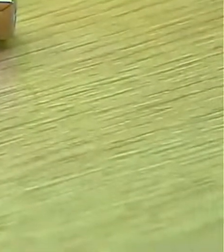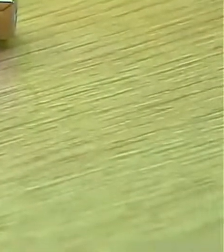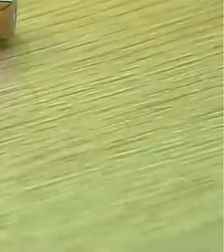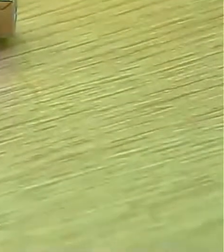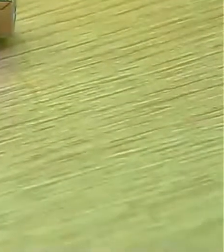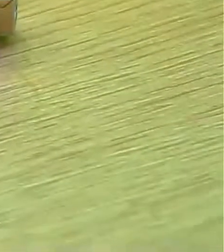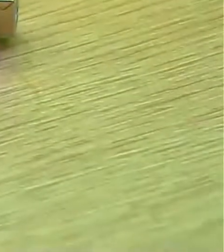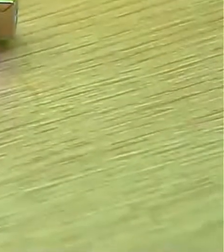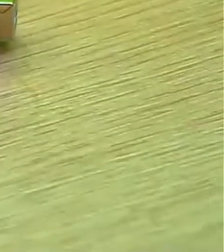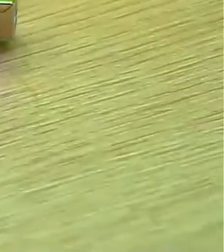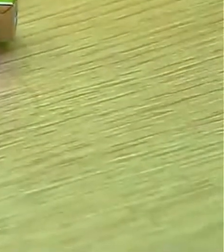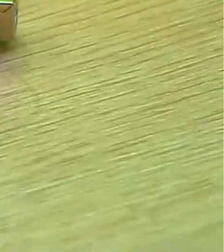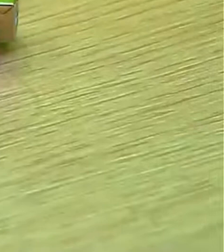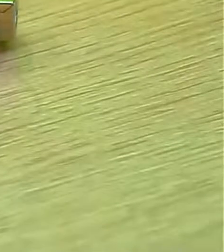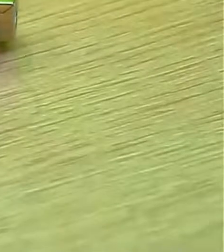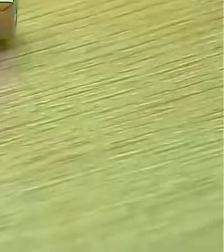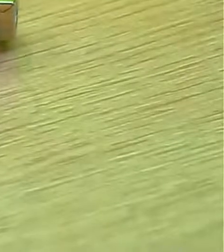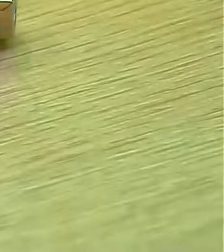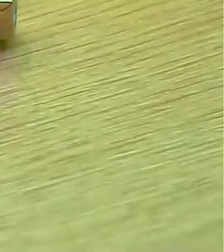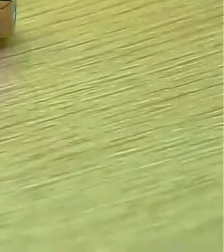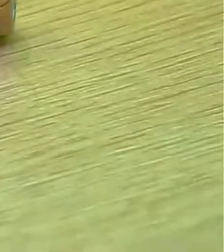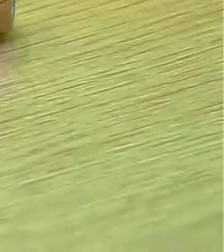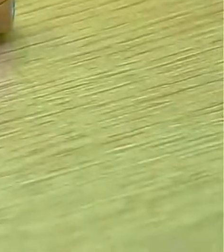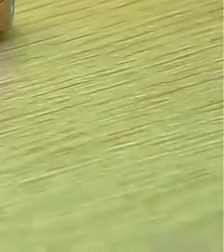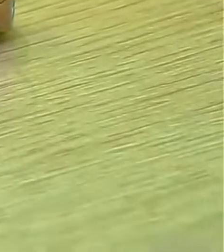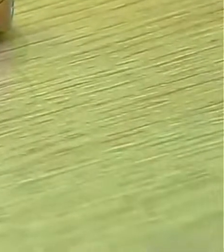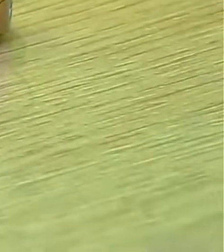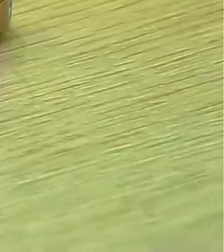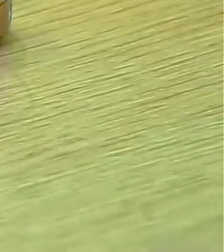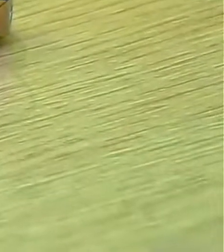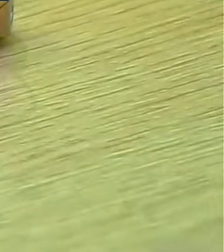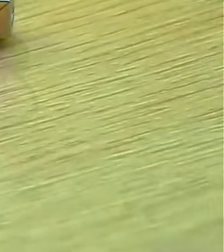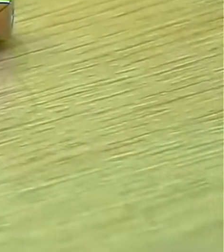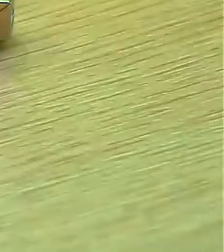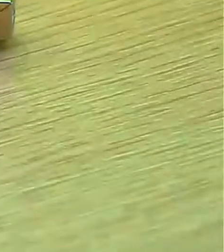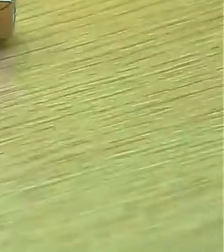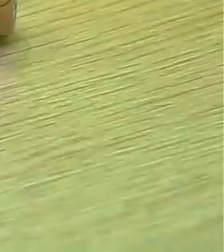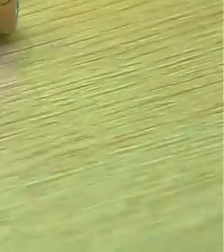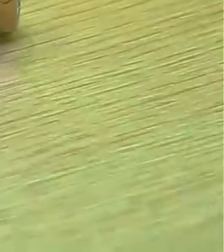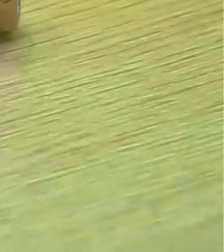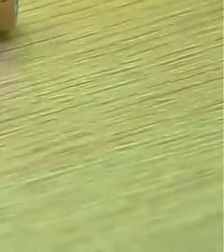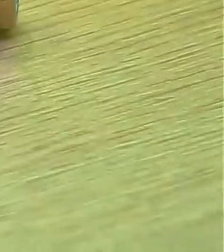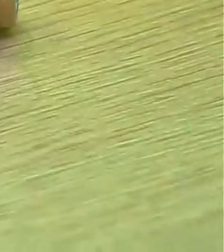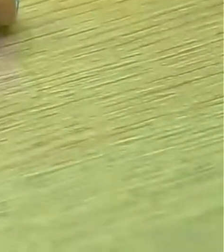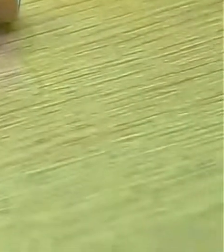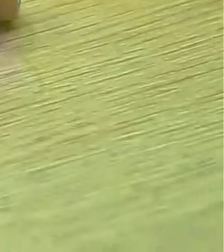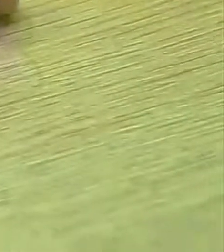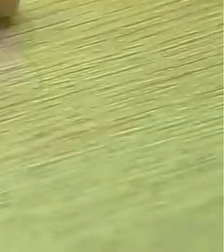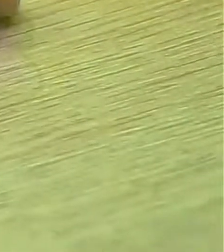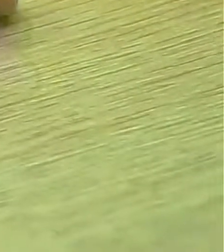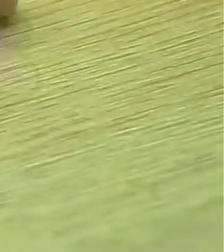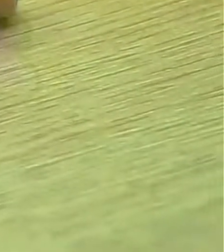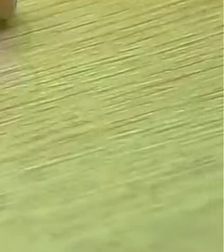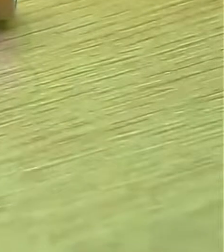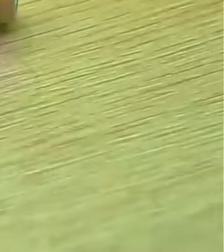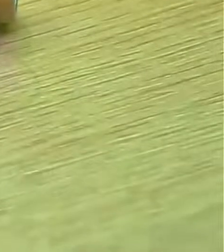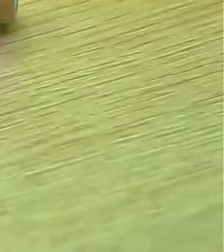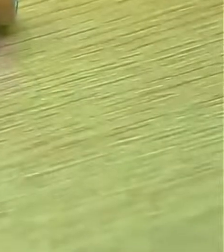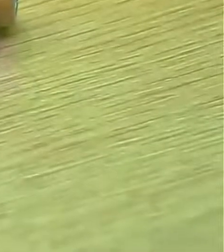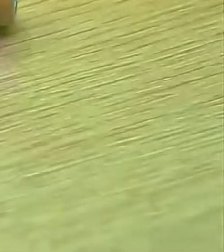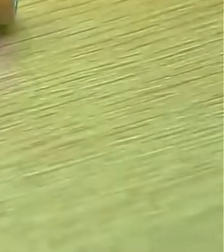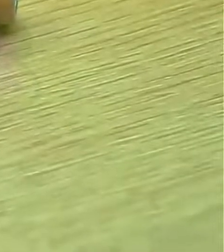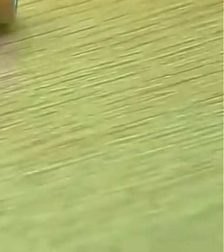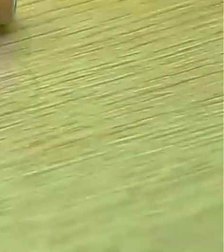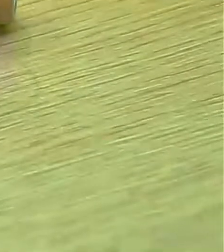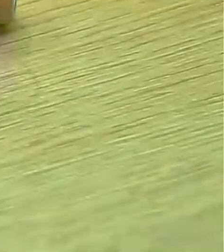corrente. E aqui, pessoal, nós vamos ter o seguinte: quando eu aproximar o ímã perto do sensor, caso seja